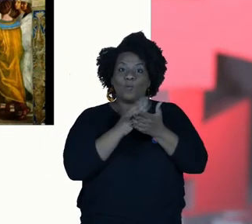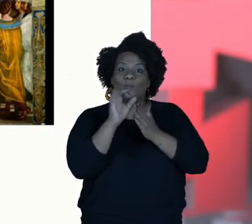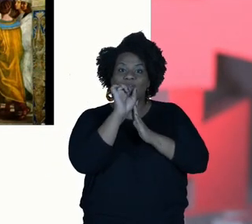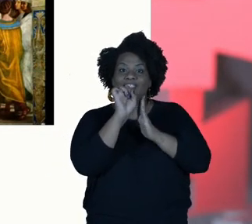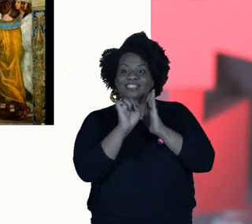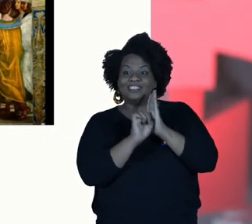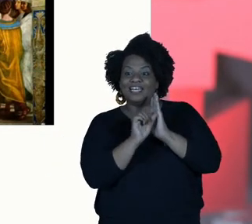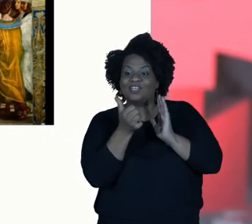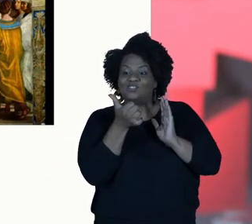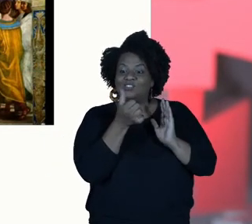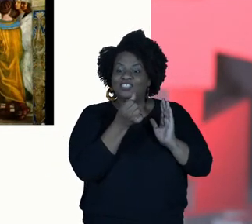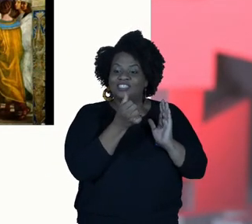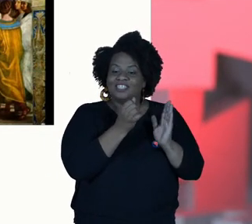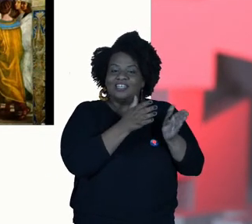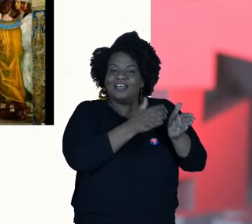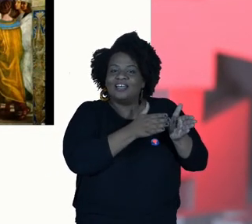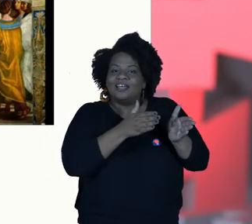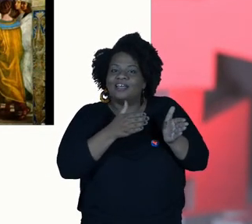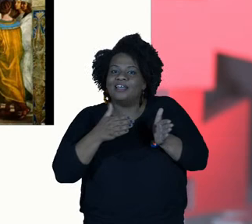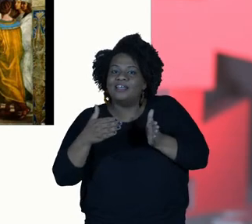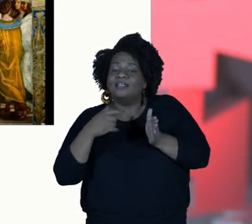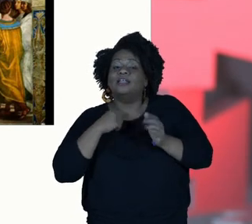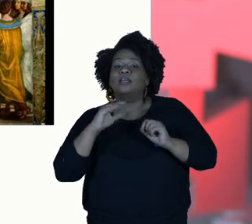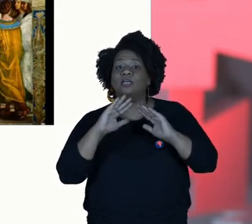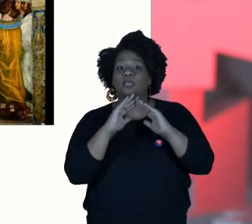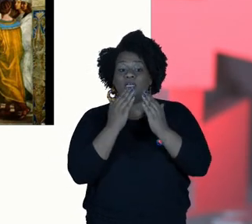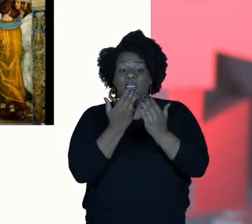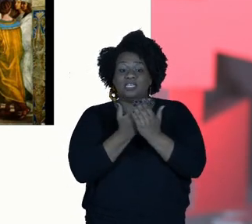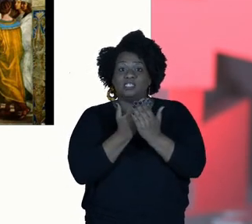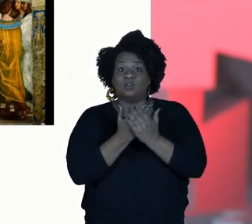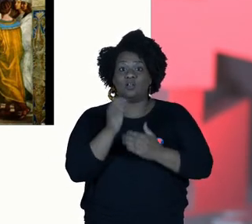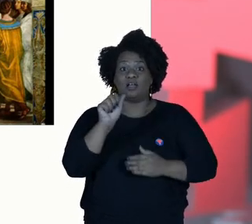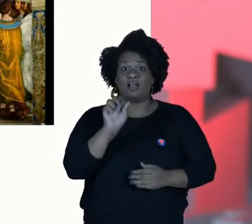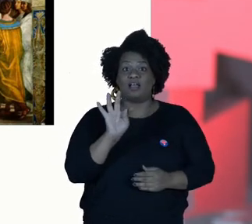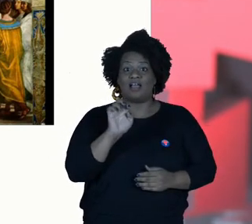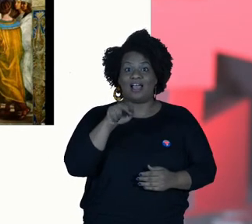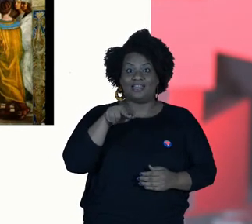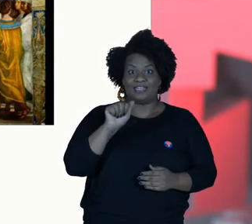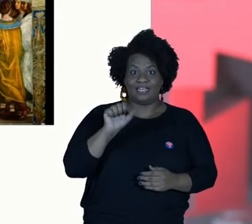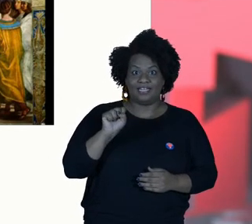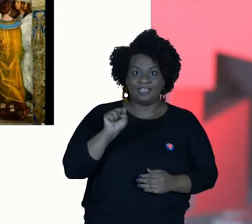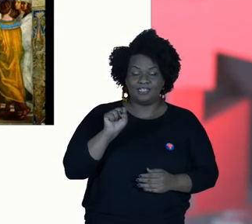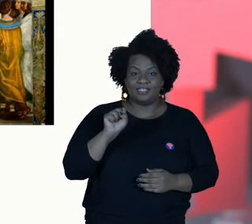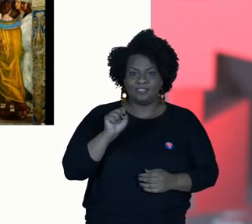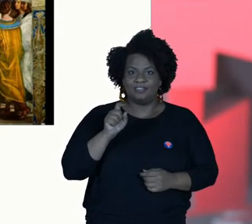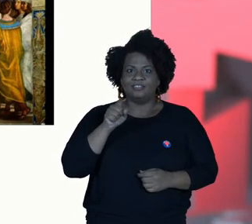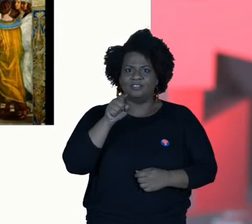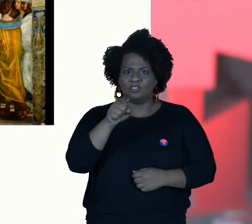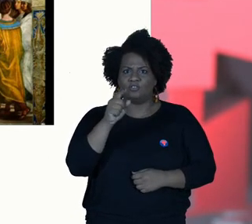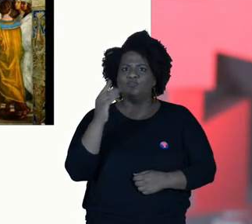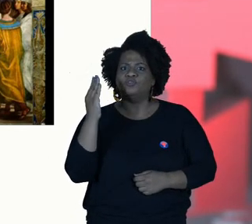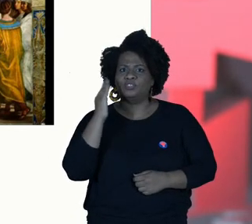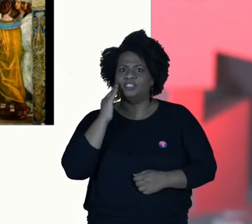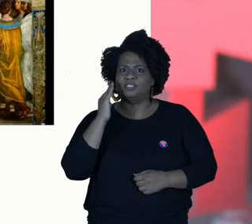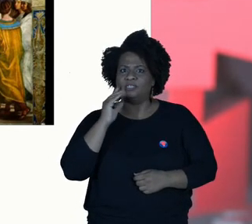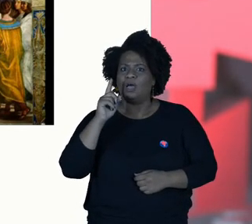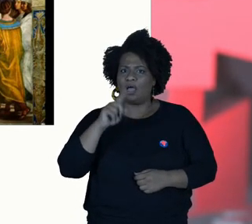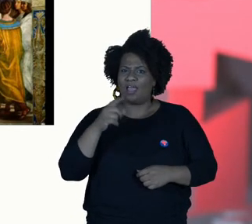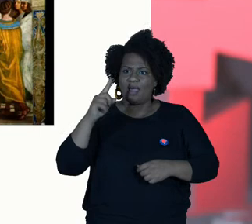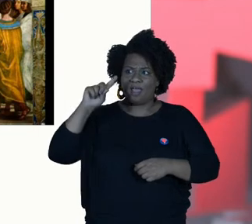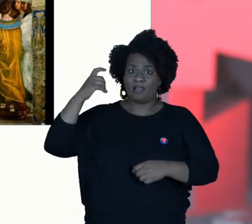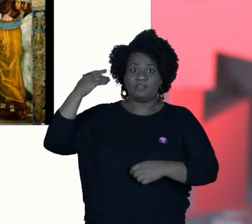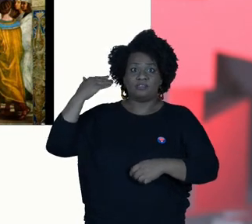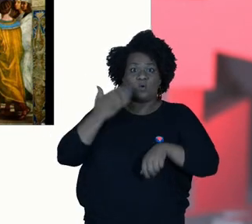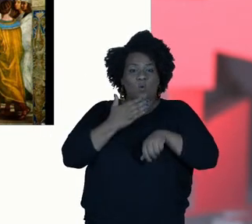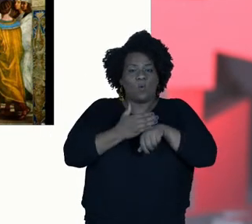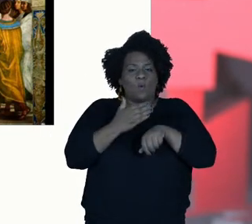de Rafael Sanzio, que é a Escola de Atenas. Vocês sabem que era uma prática no